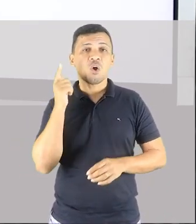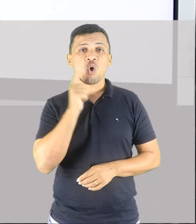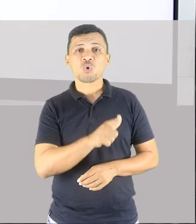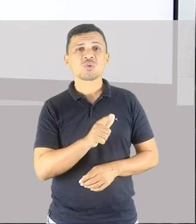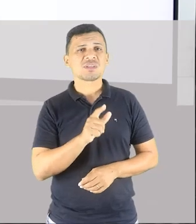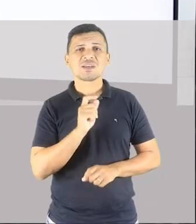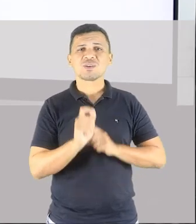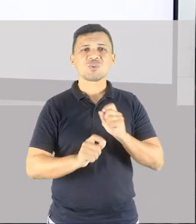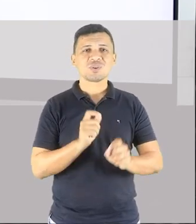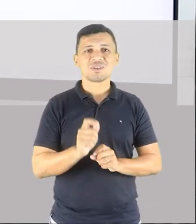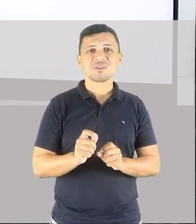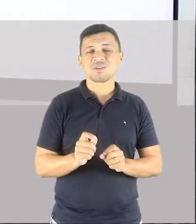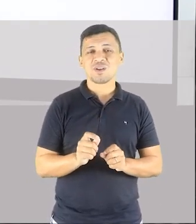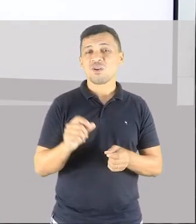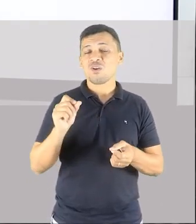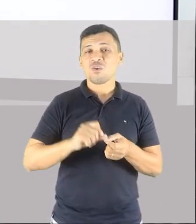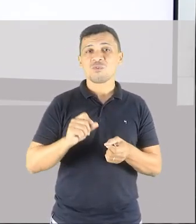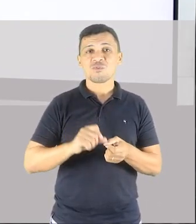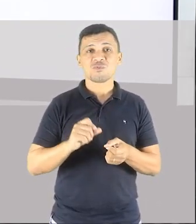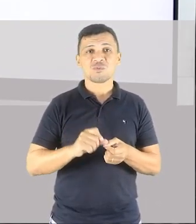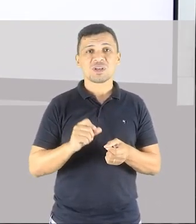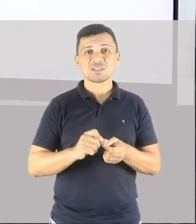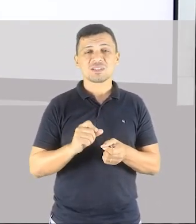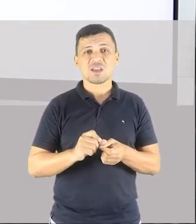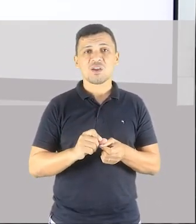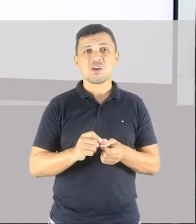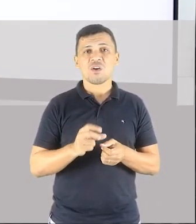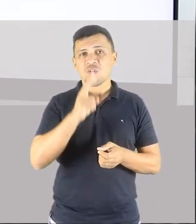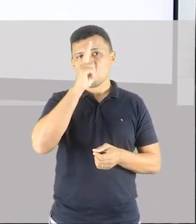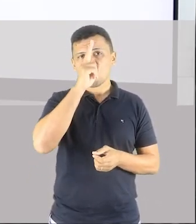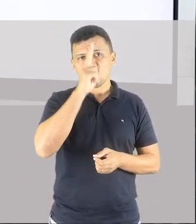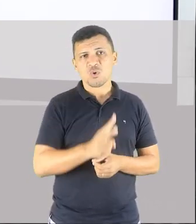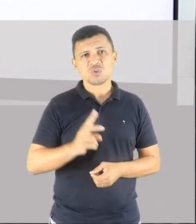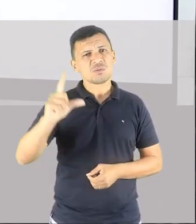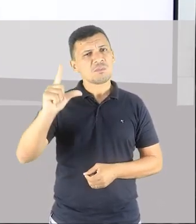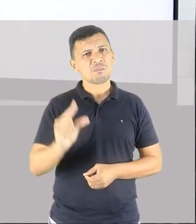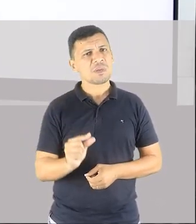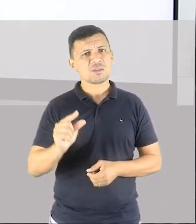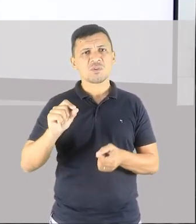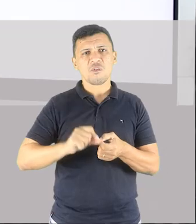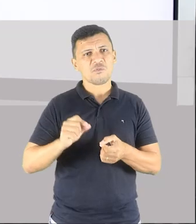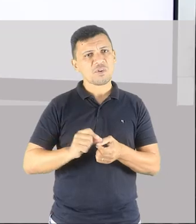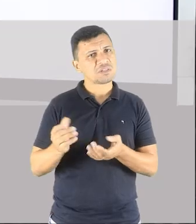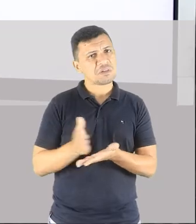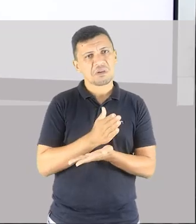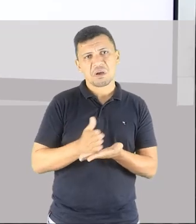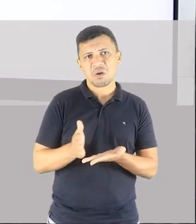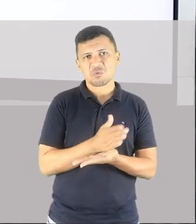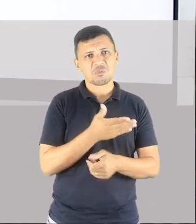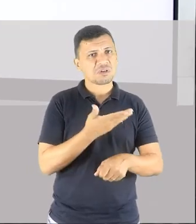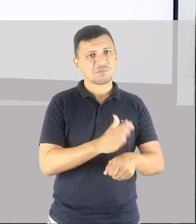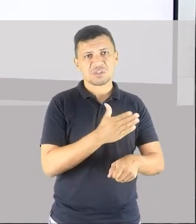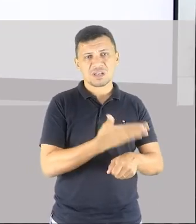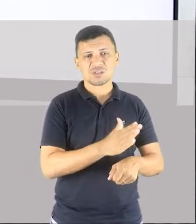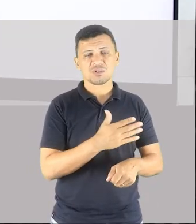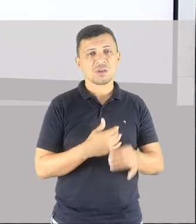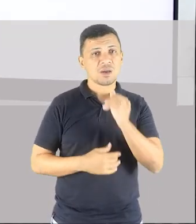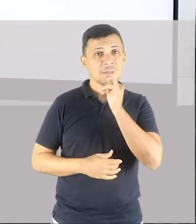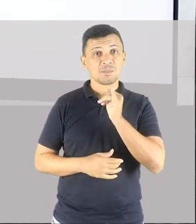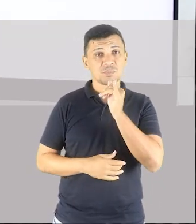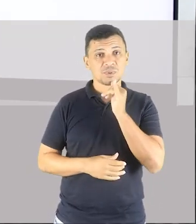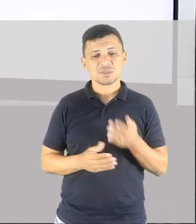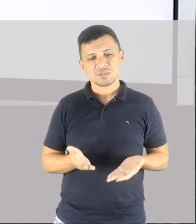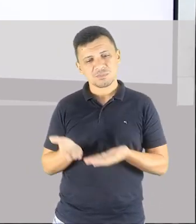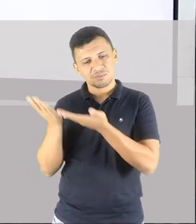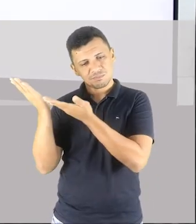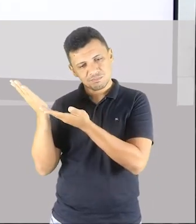consegue fazer menos esforço ao realizar uma atividade, tá? Um exemplo